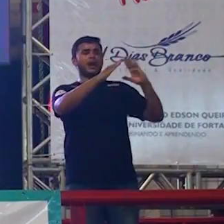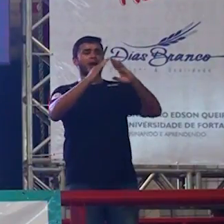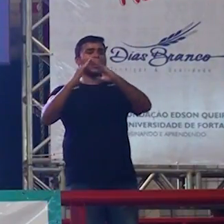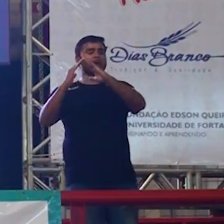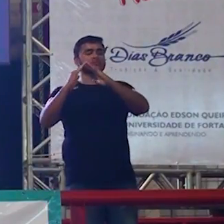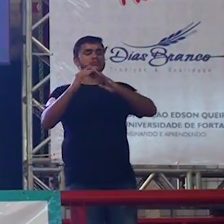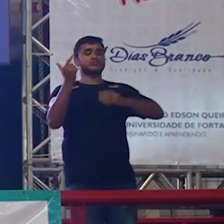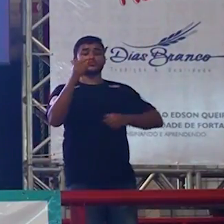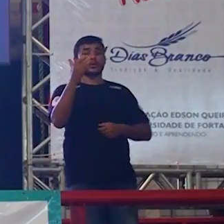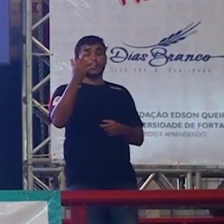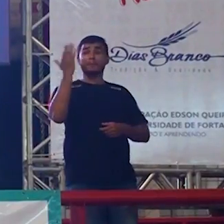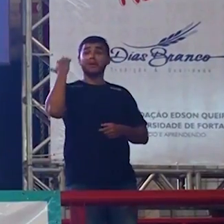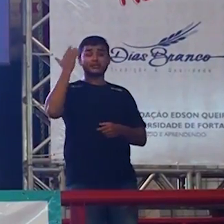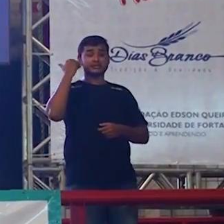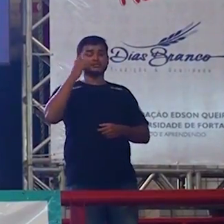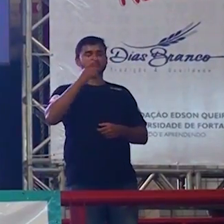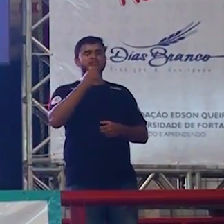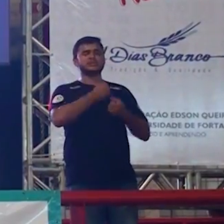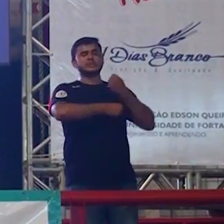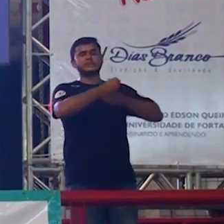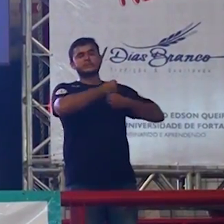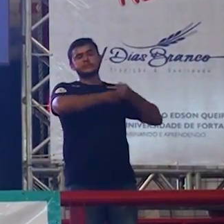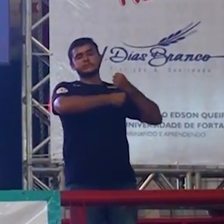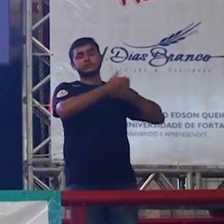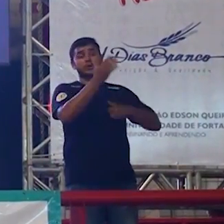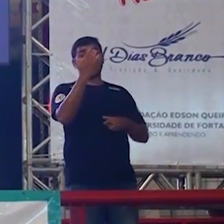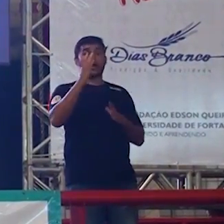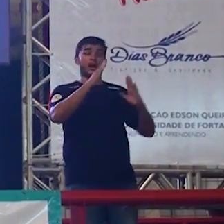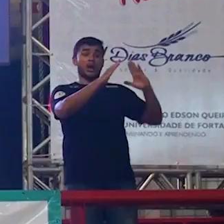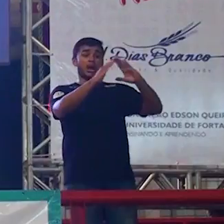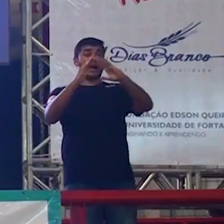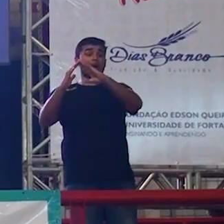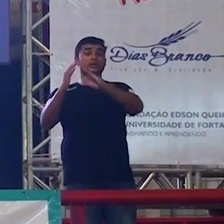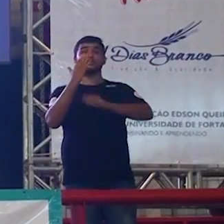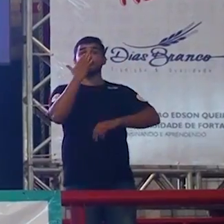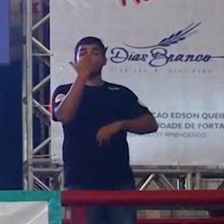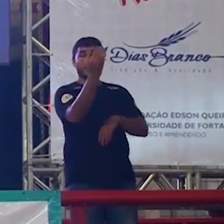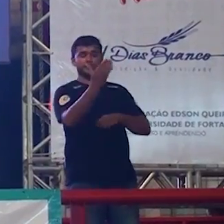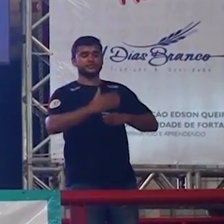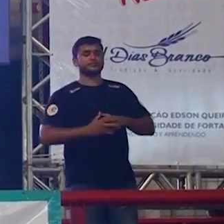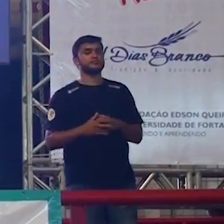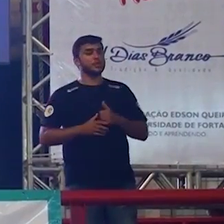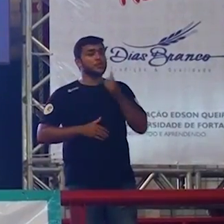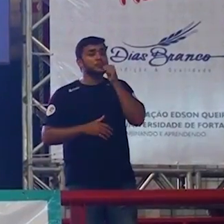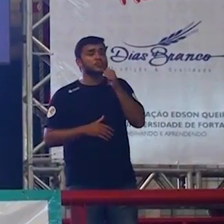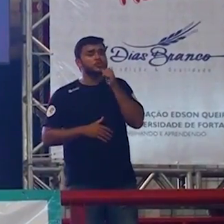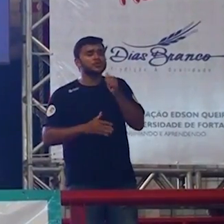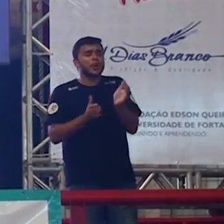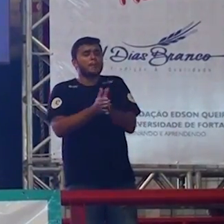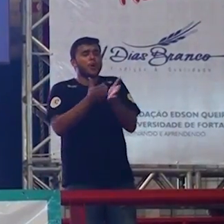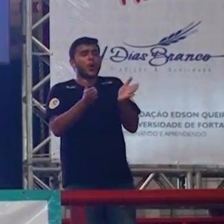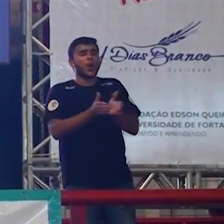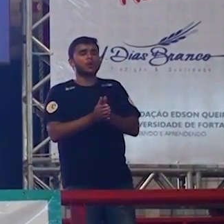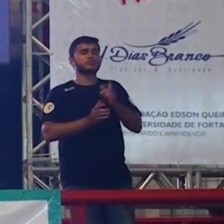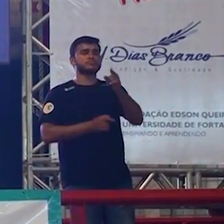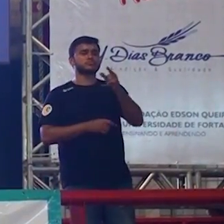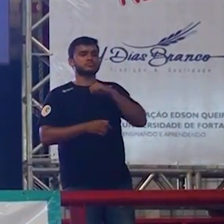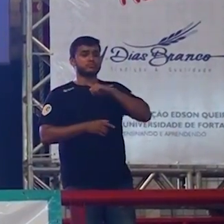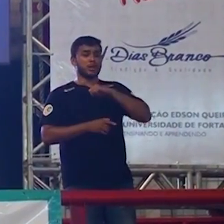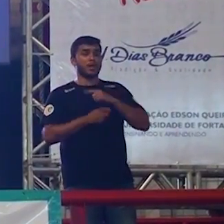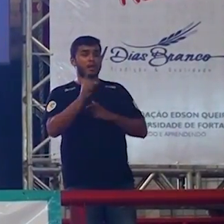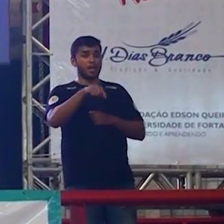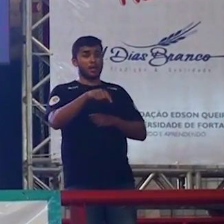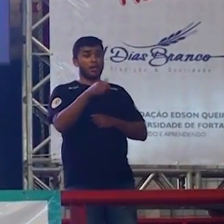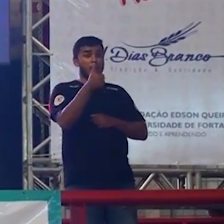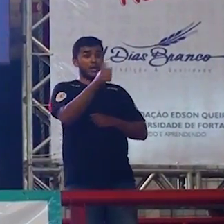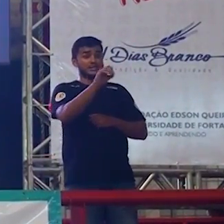casas, mas alguns anos atrás eram as casas ali. E ela morava numa daquelas casas, uma menina pobre, tinha bolsa de 100%, numa grande escola aqui de